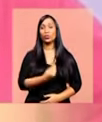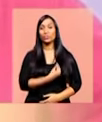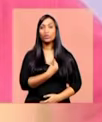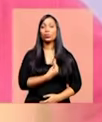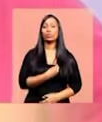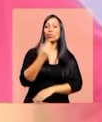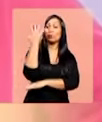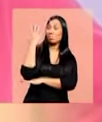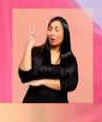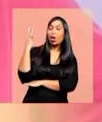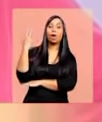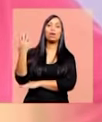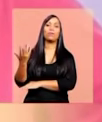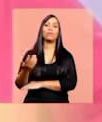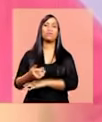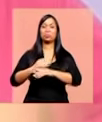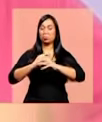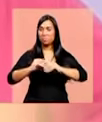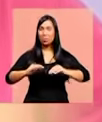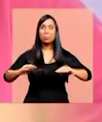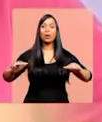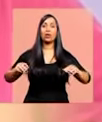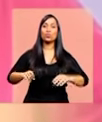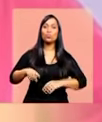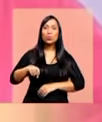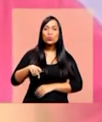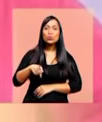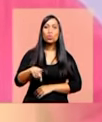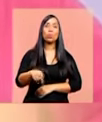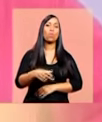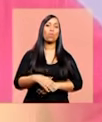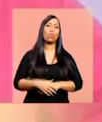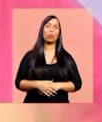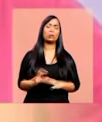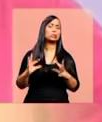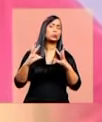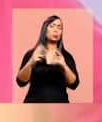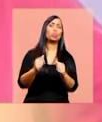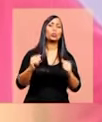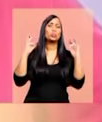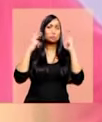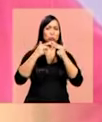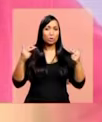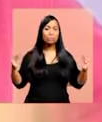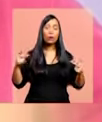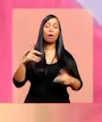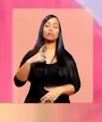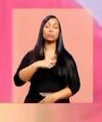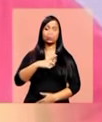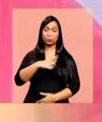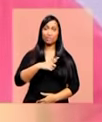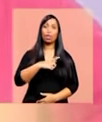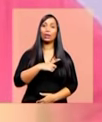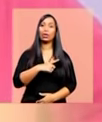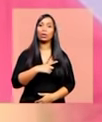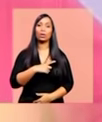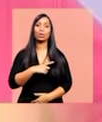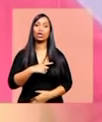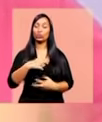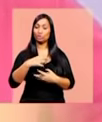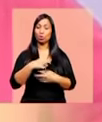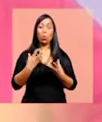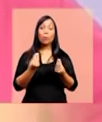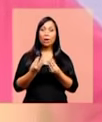ser humano, uma árvore, uma planária, uma minhoca ou um besouro, todos nós somos compostos pelos